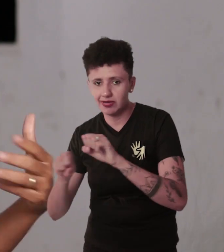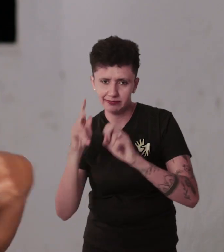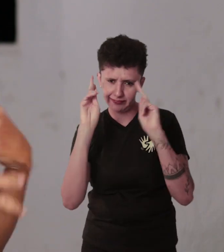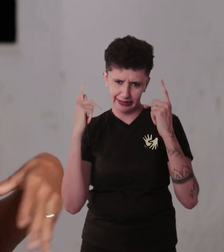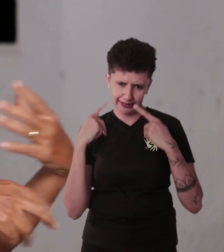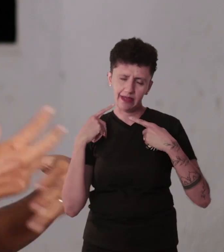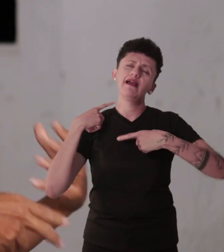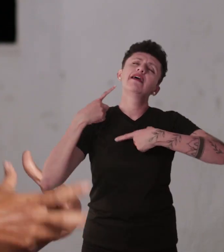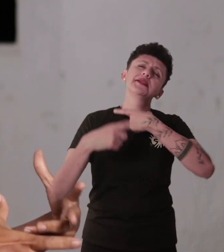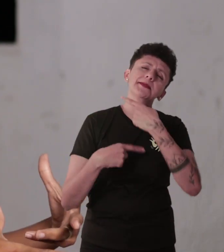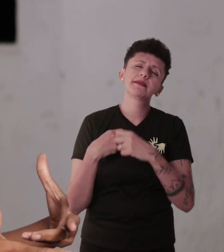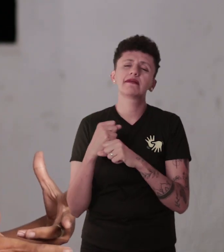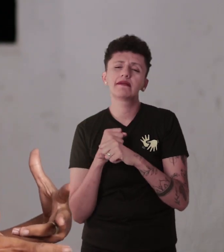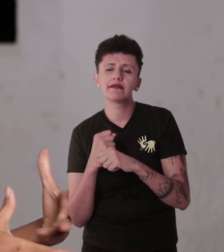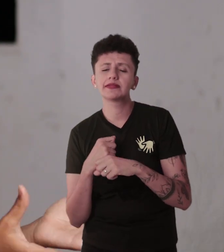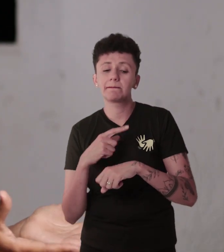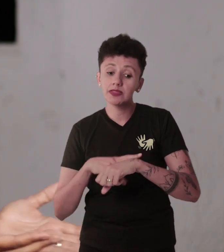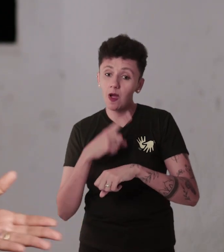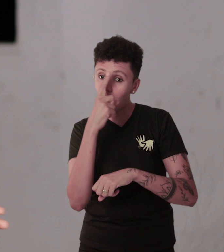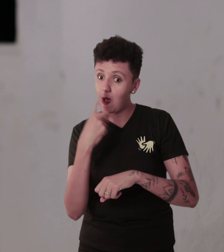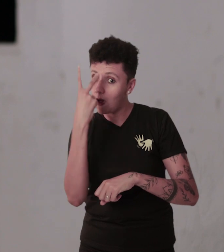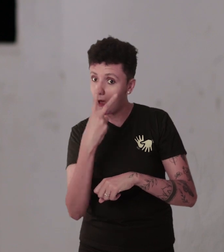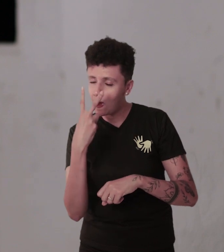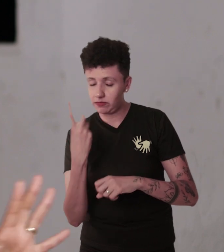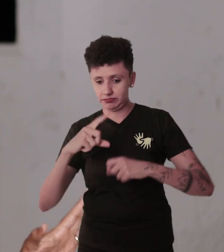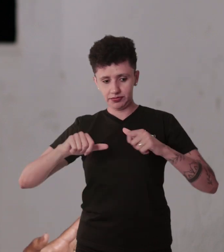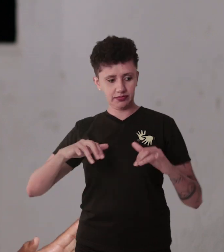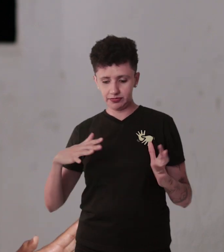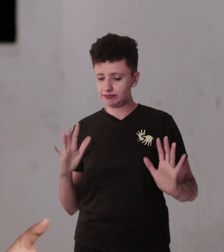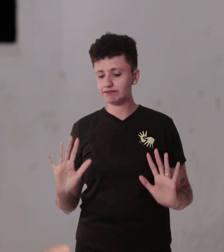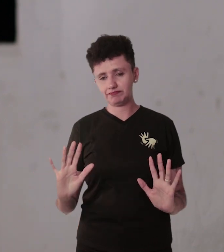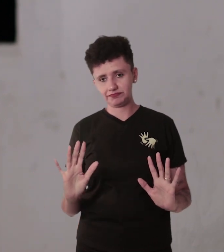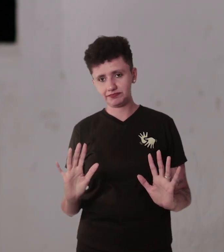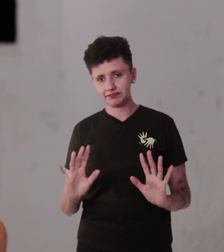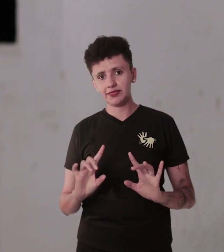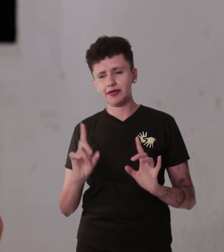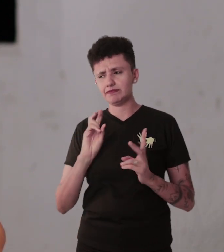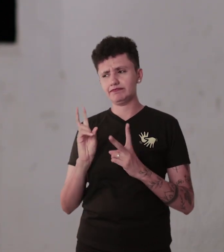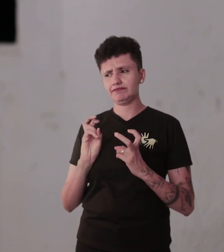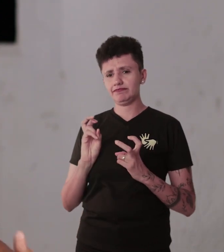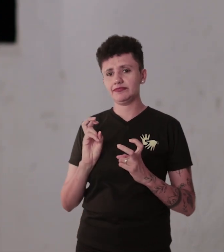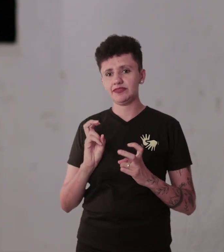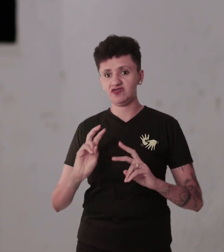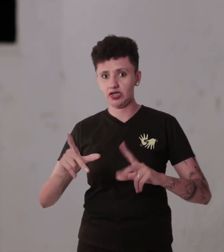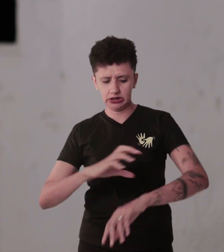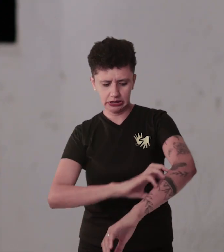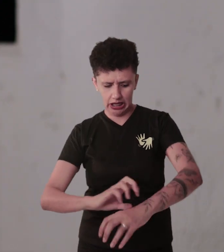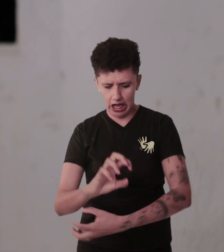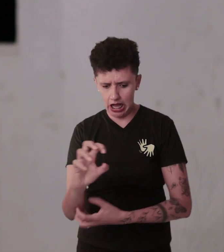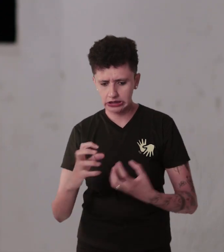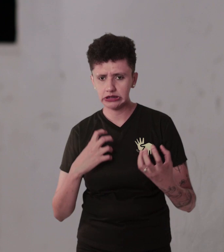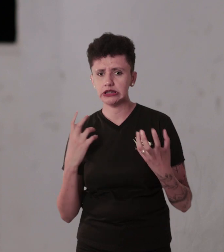pessoas. E depois de um tempo, ele voltava normal. Mas as pessoas tinham percebido que vinham,